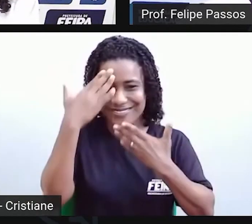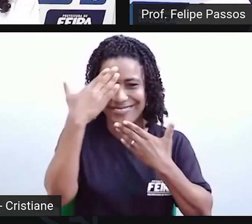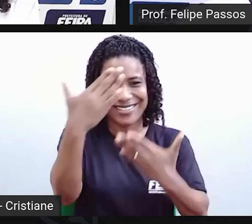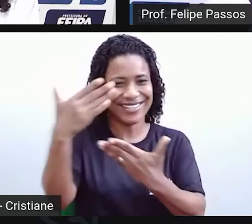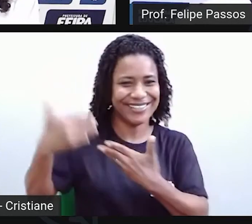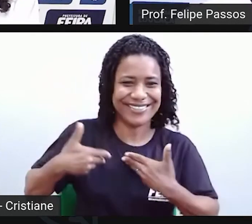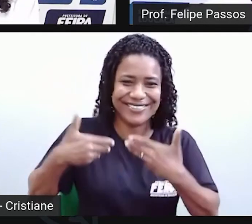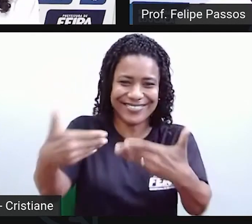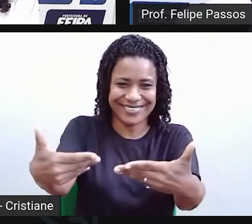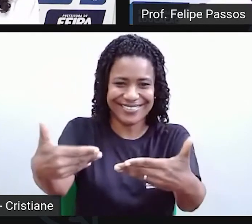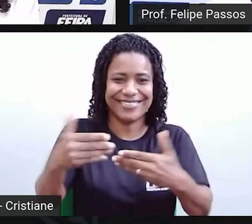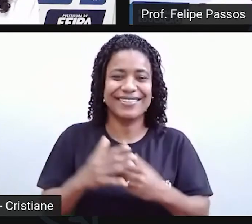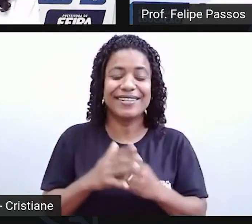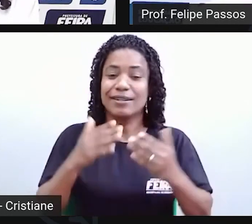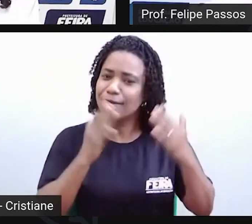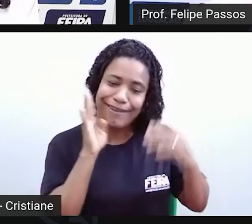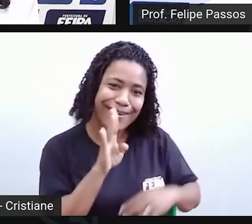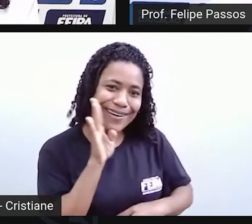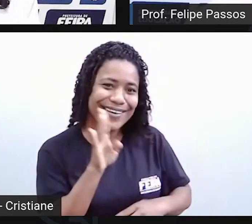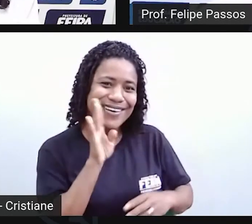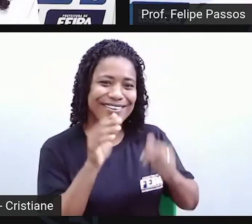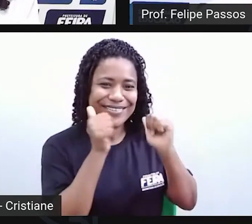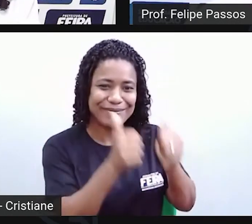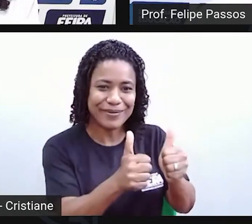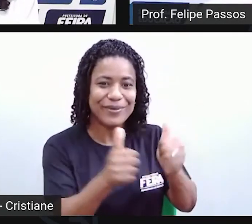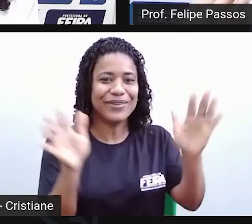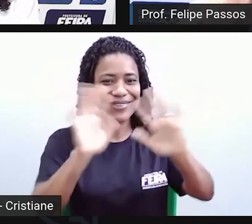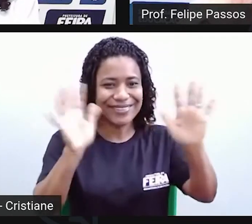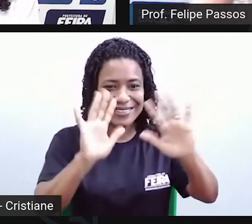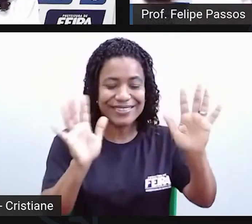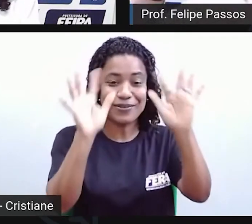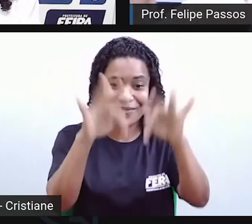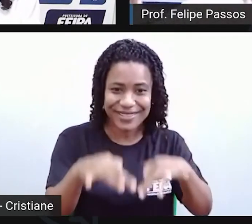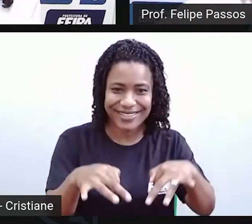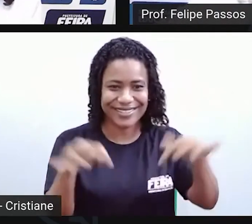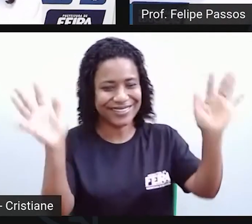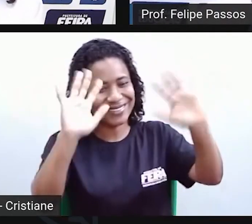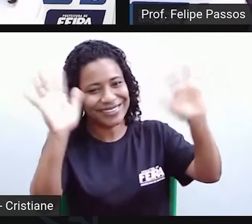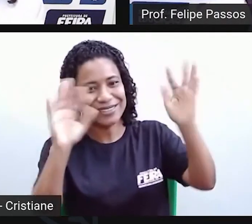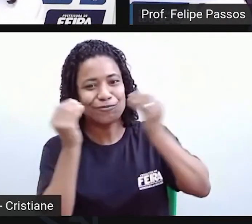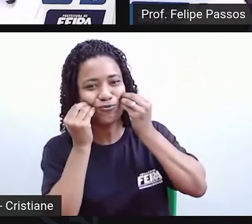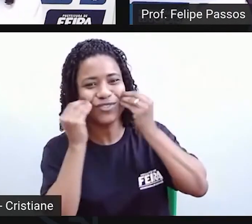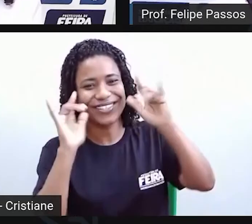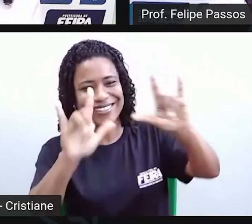legal, que legal. Muito obrigado. Gente, vamos ficando por aqui. Até semana que vem. Um beijo.